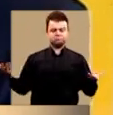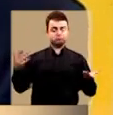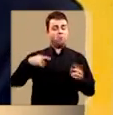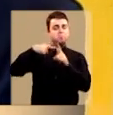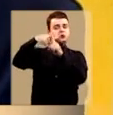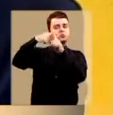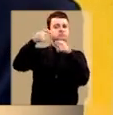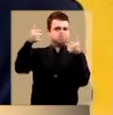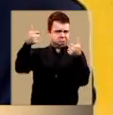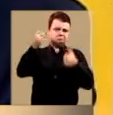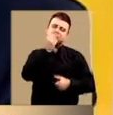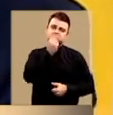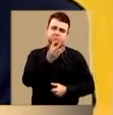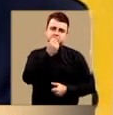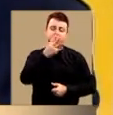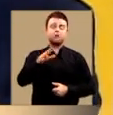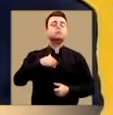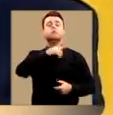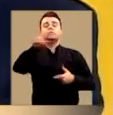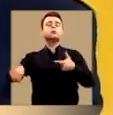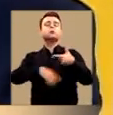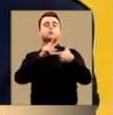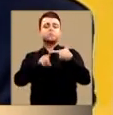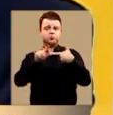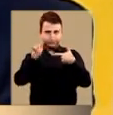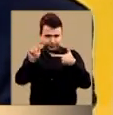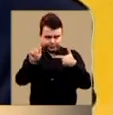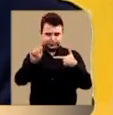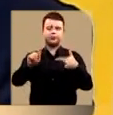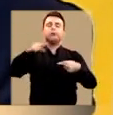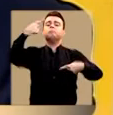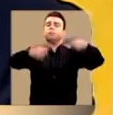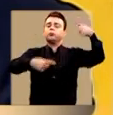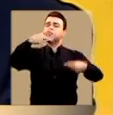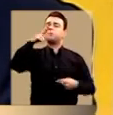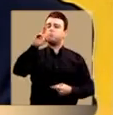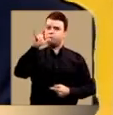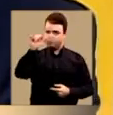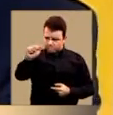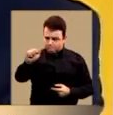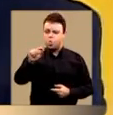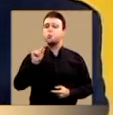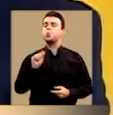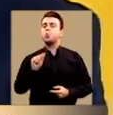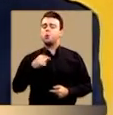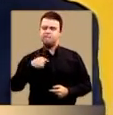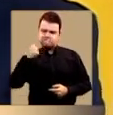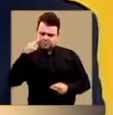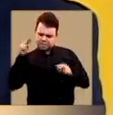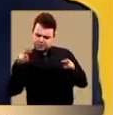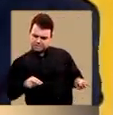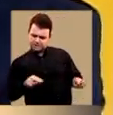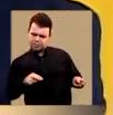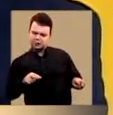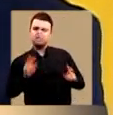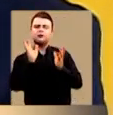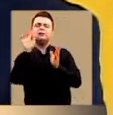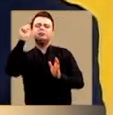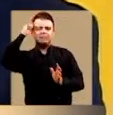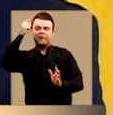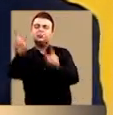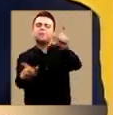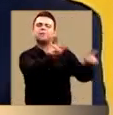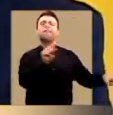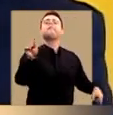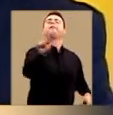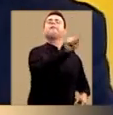porque é algo positivo para nós. E, num segundo momento, por quê? Quando se trata de políticas públicas, é interessante a gente observar quem é a nossa